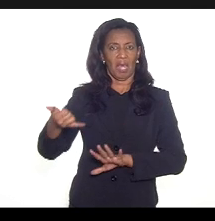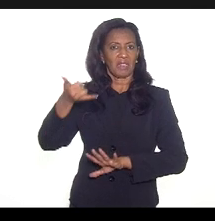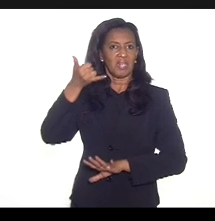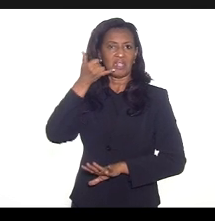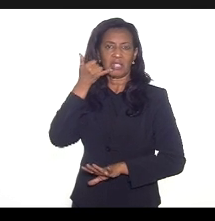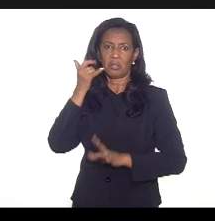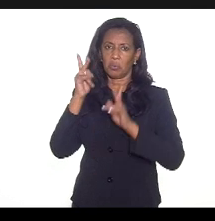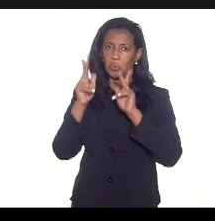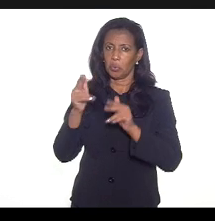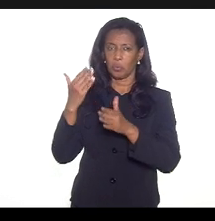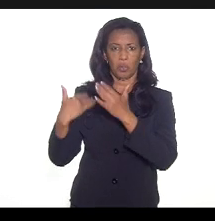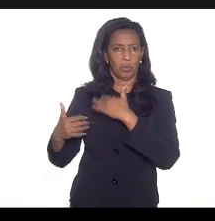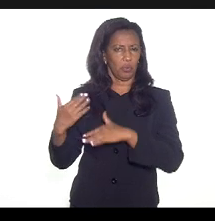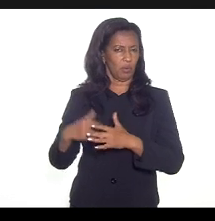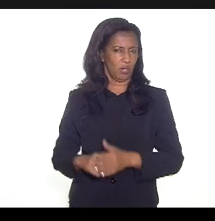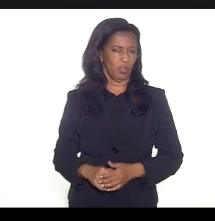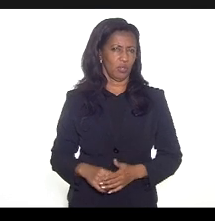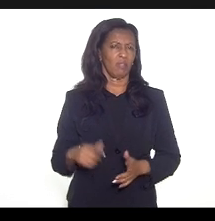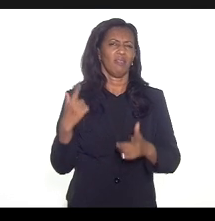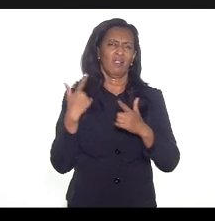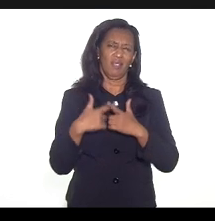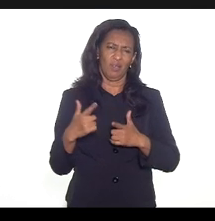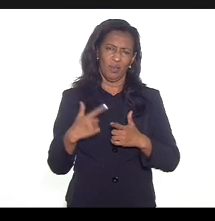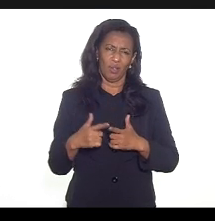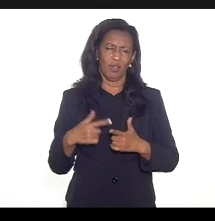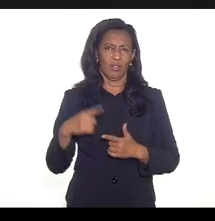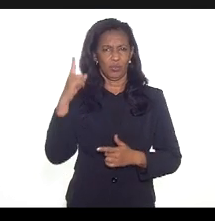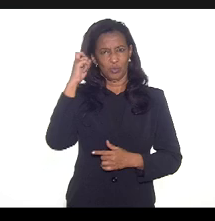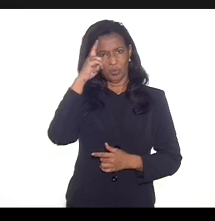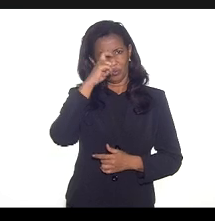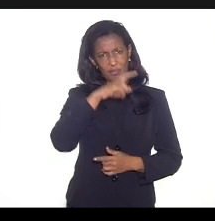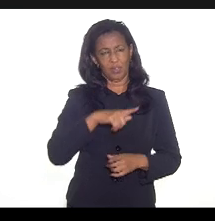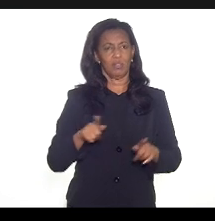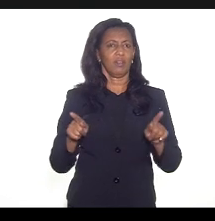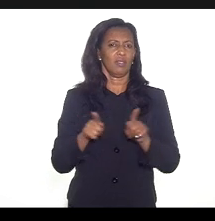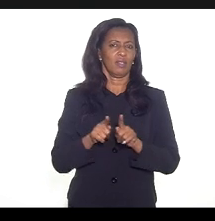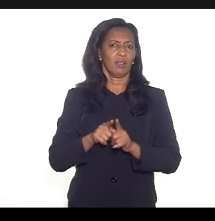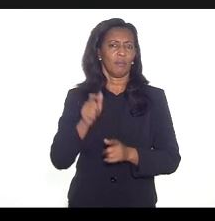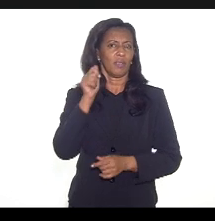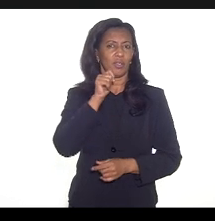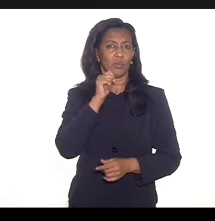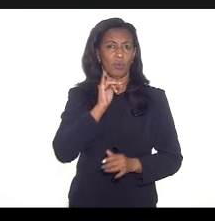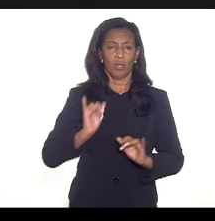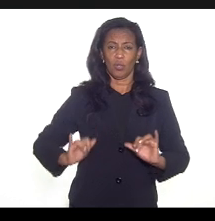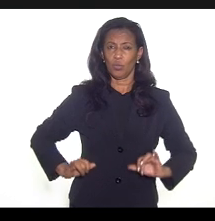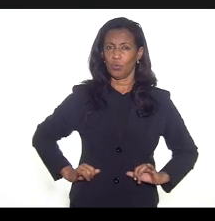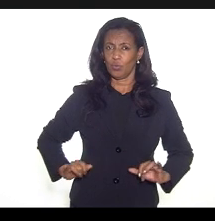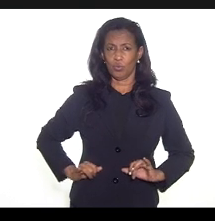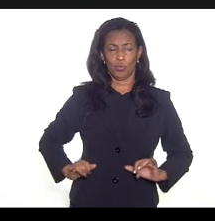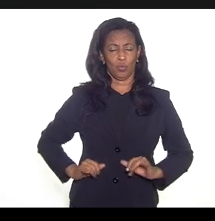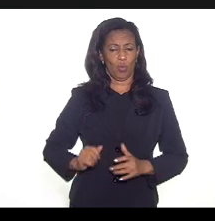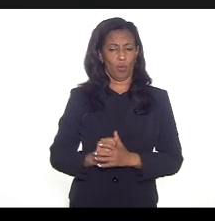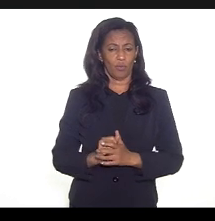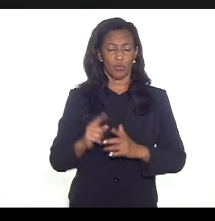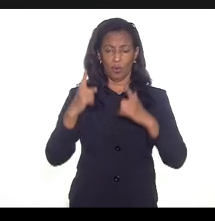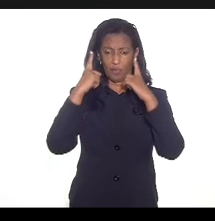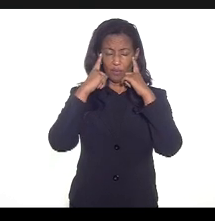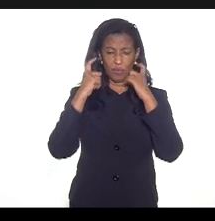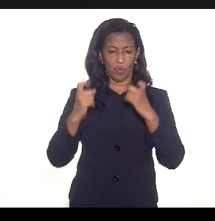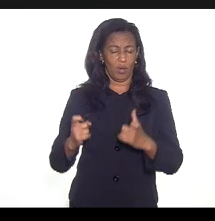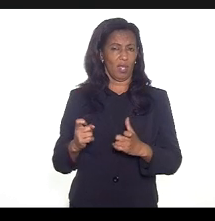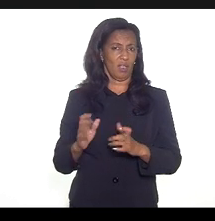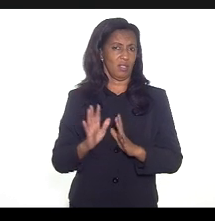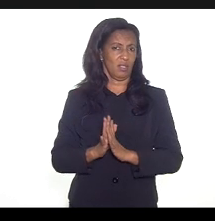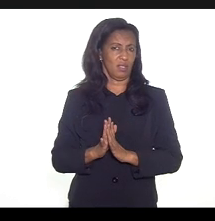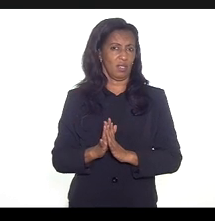atende. É uma situação muito delicada. E, além do mais, as mulheres não sofrem só essa parte de violências